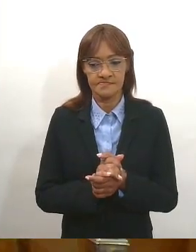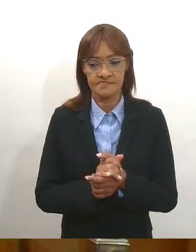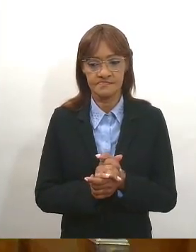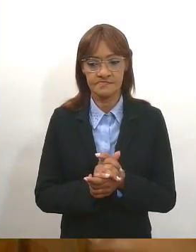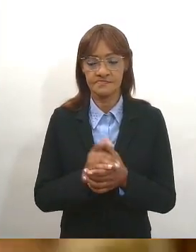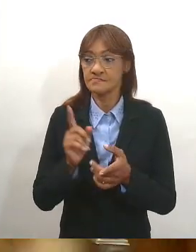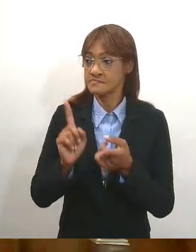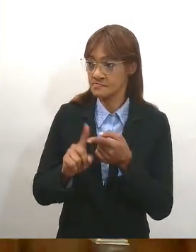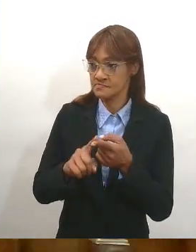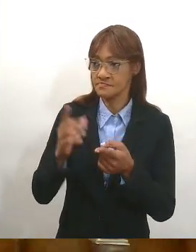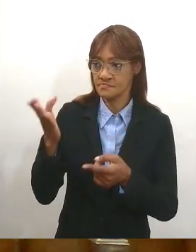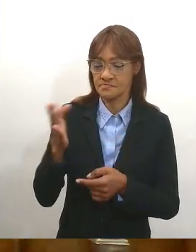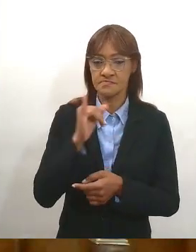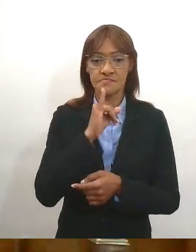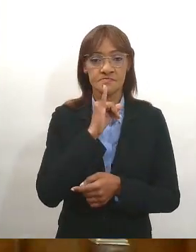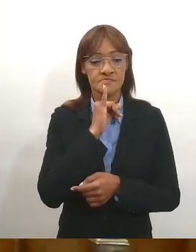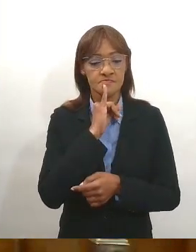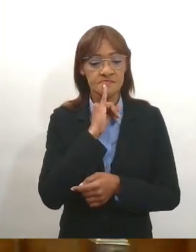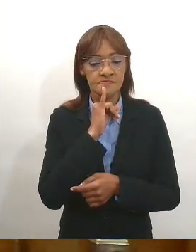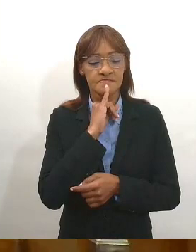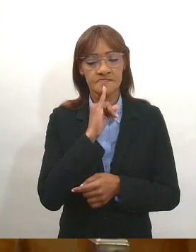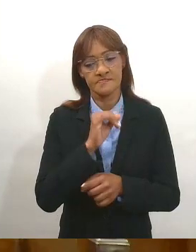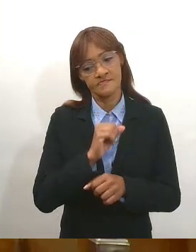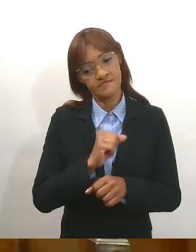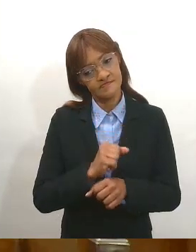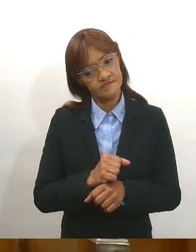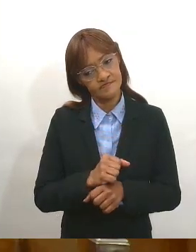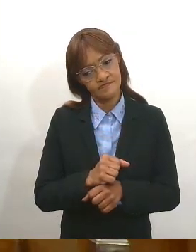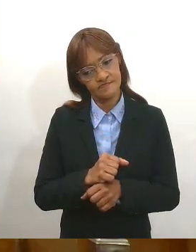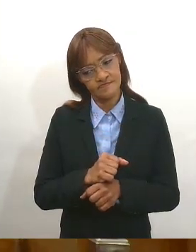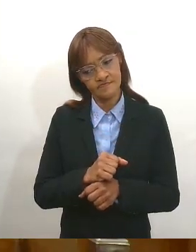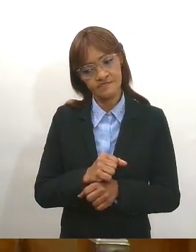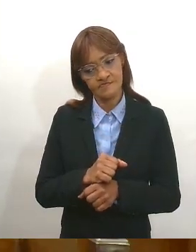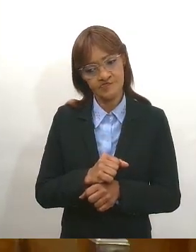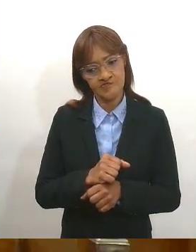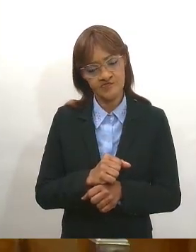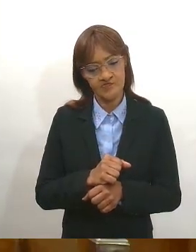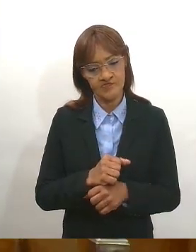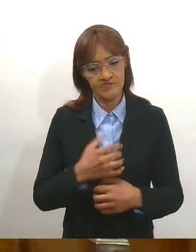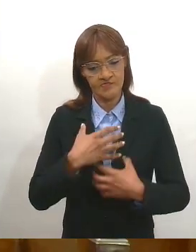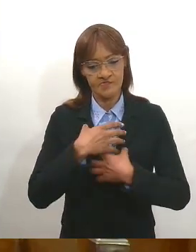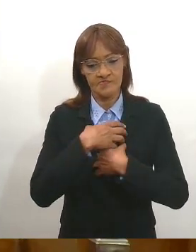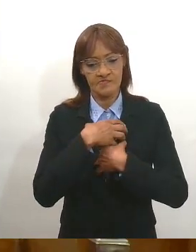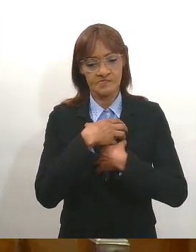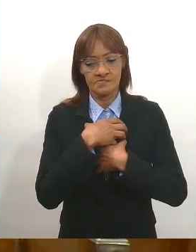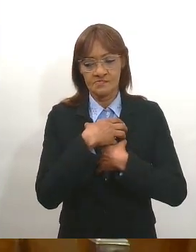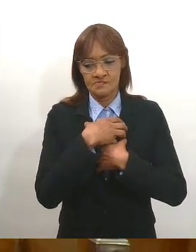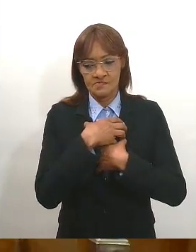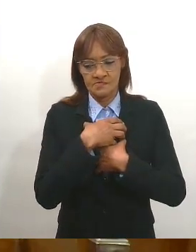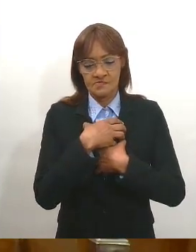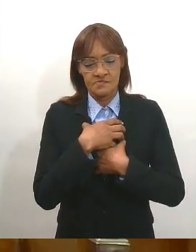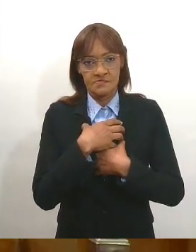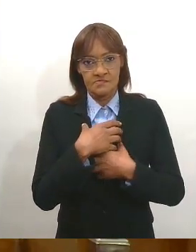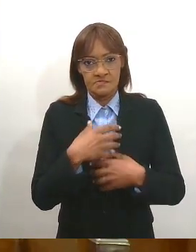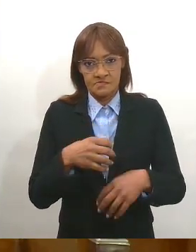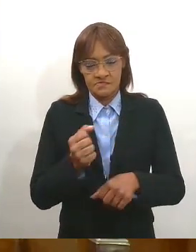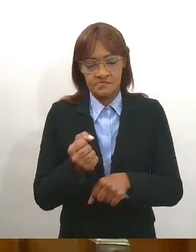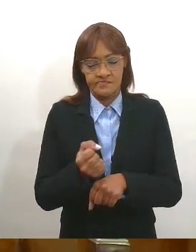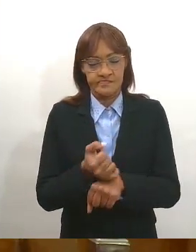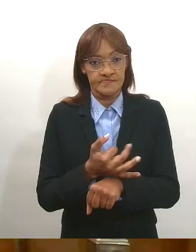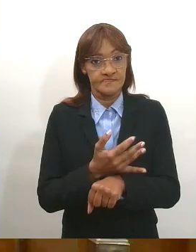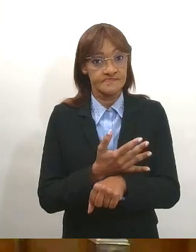fala muito comovente lá, e eu tive a honra, né, de estar lá no dispositivo,